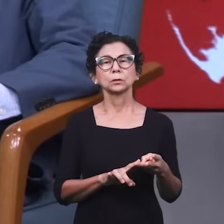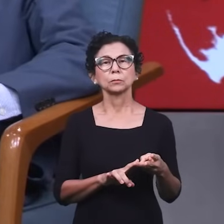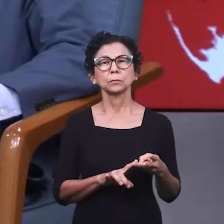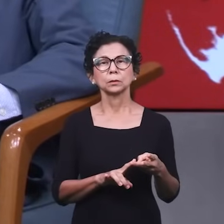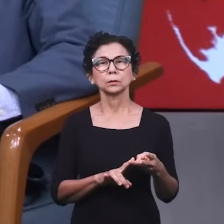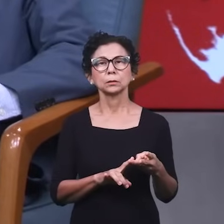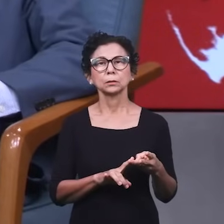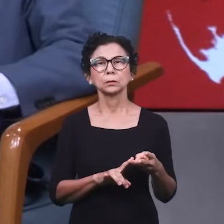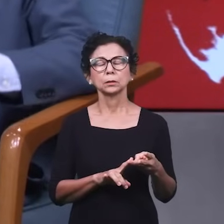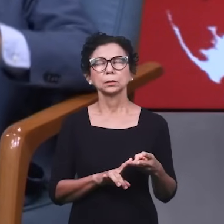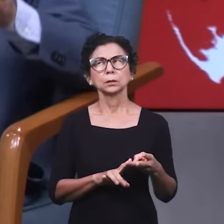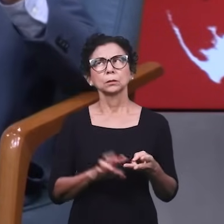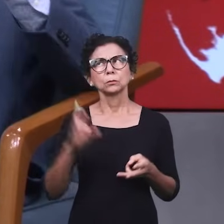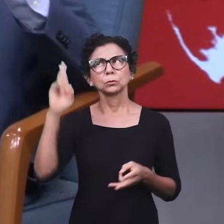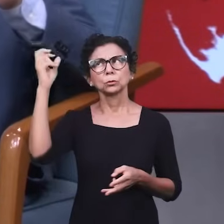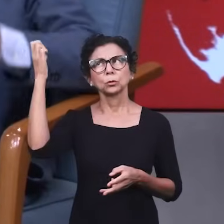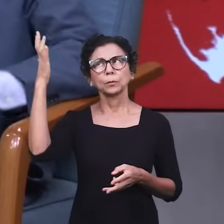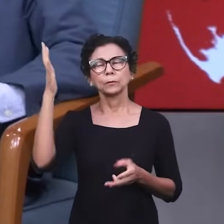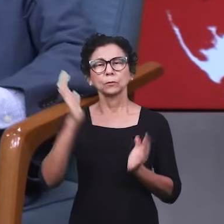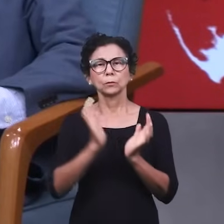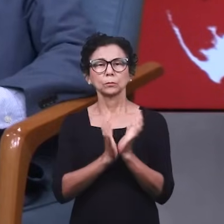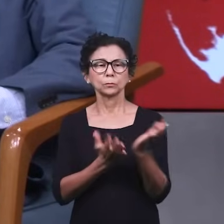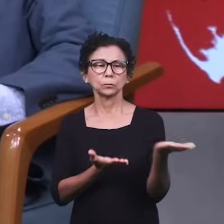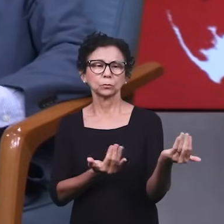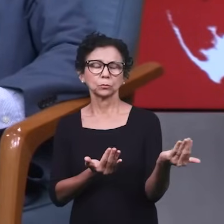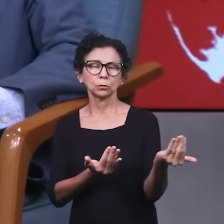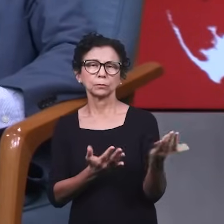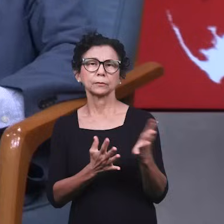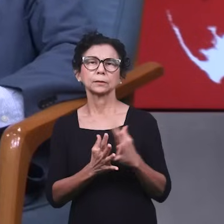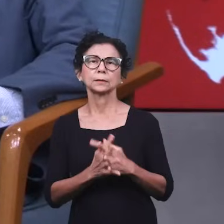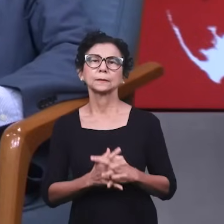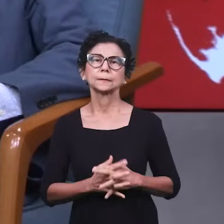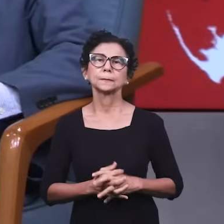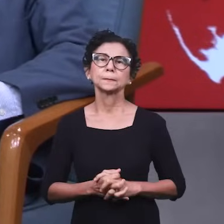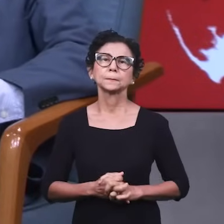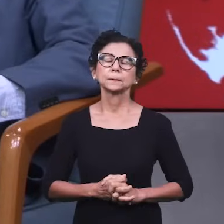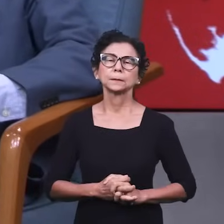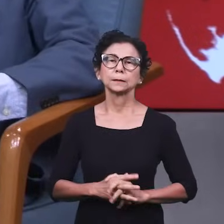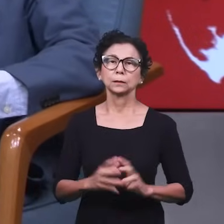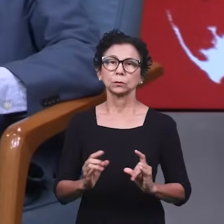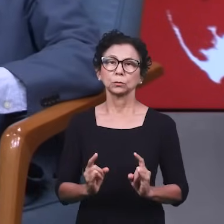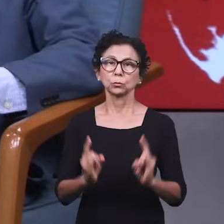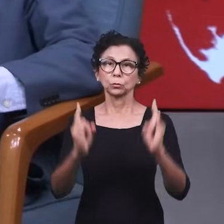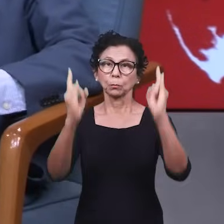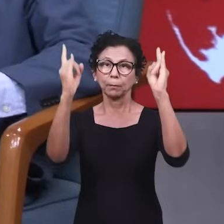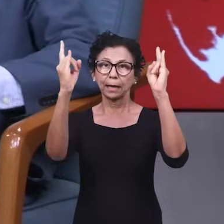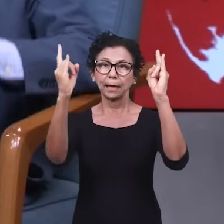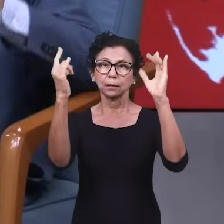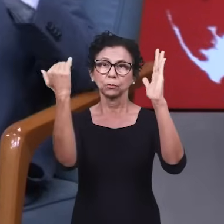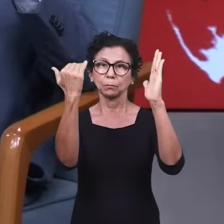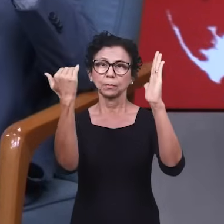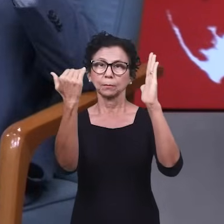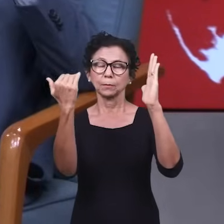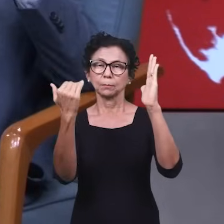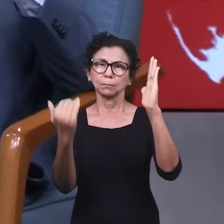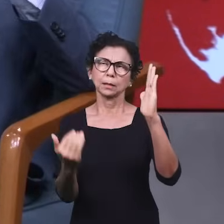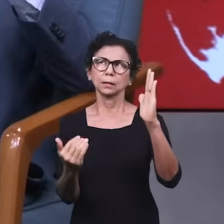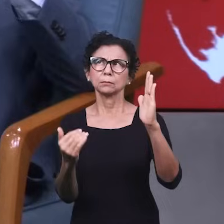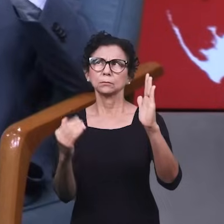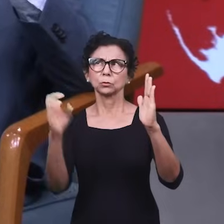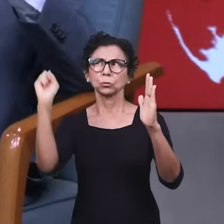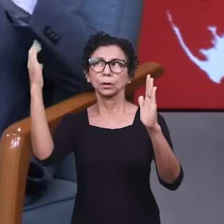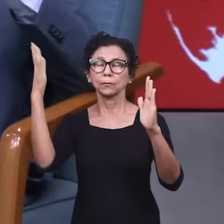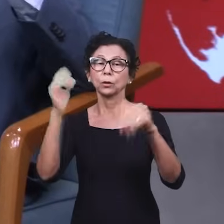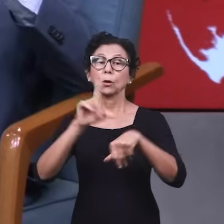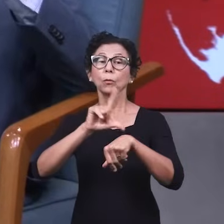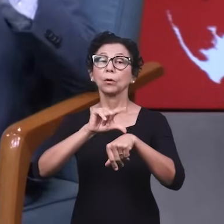jovens. Havia um prédio e o Senhor tinha revelado que no horário tal,